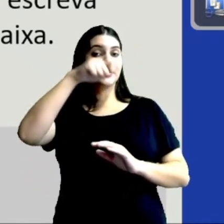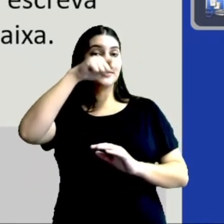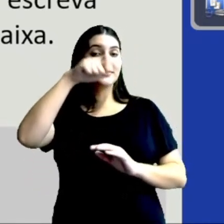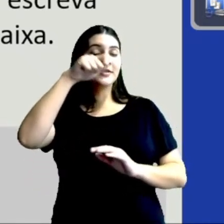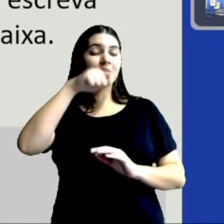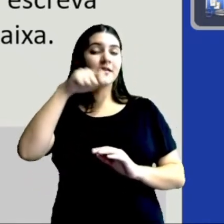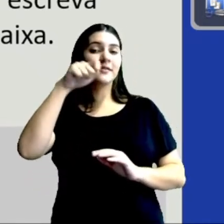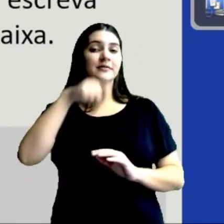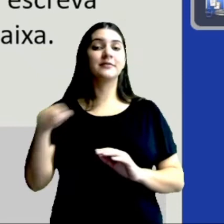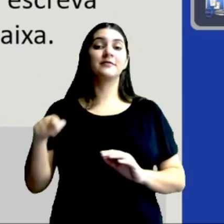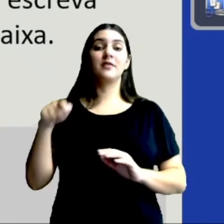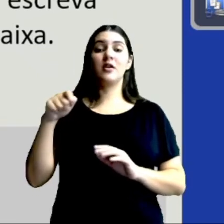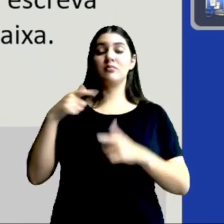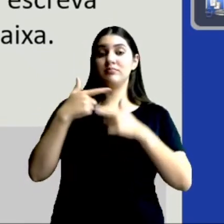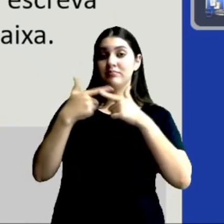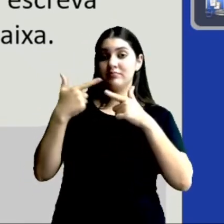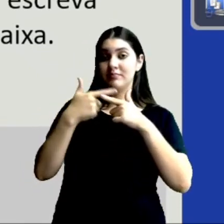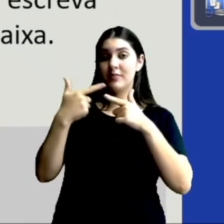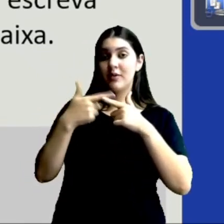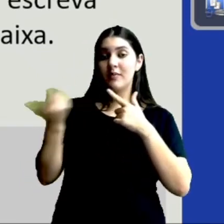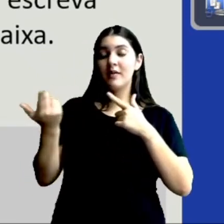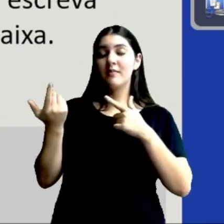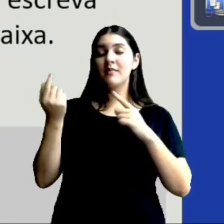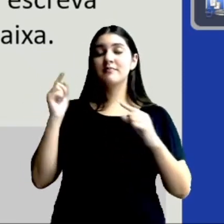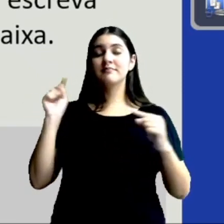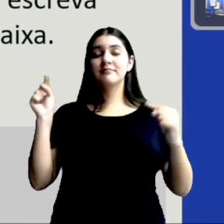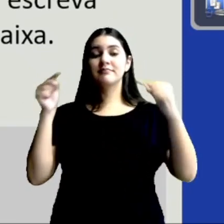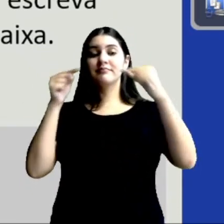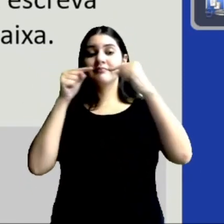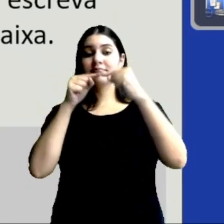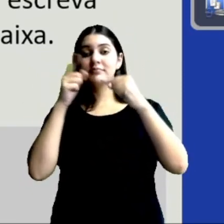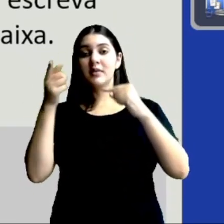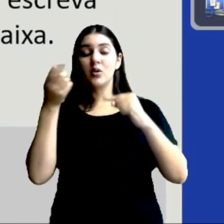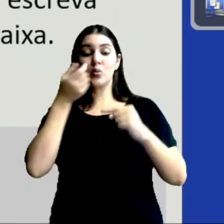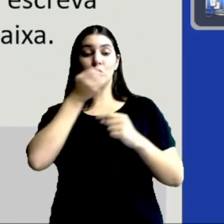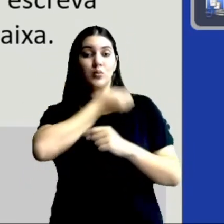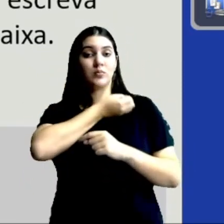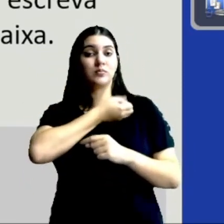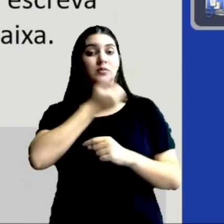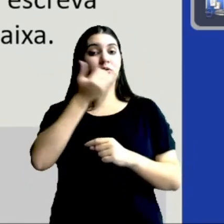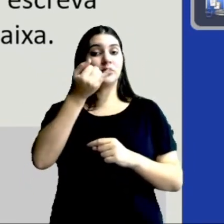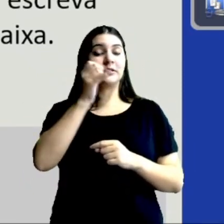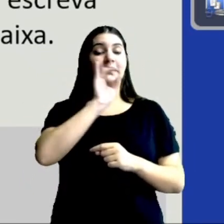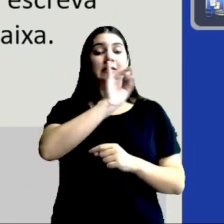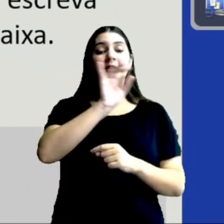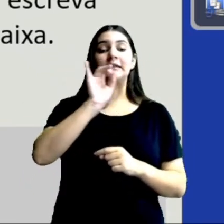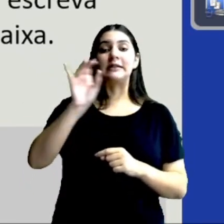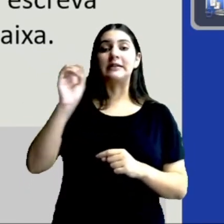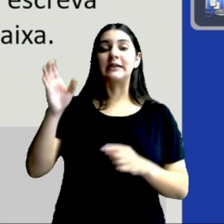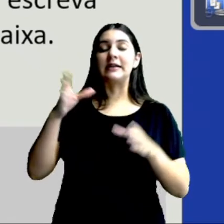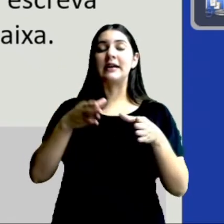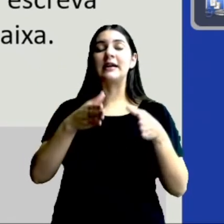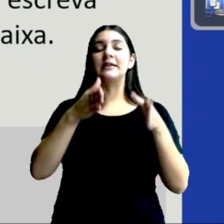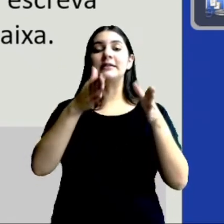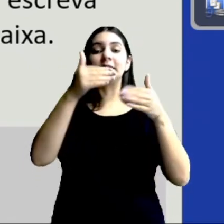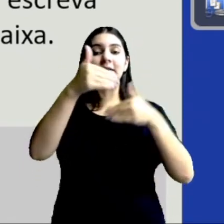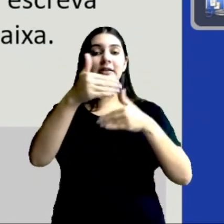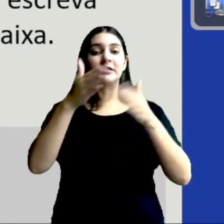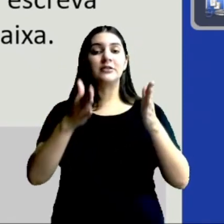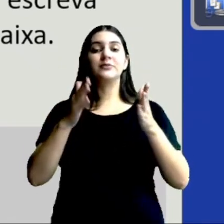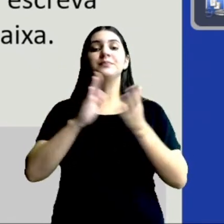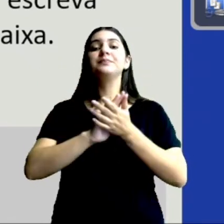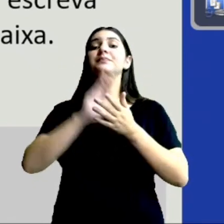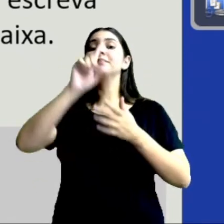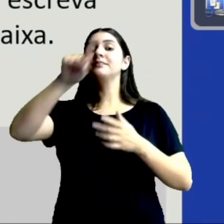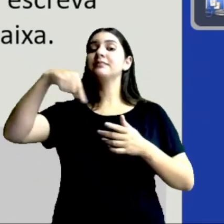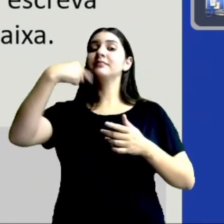ou uma expressão que determina o número de canetas em cada caixa, ou seja, que representa essa situação, e